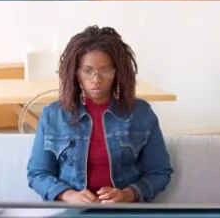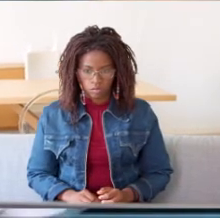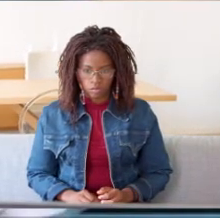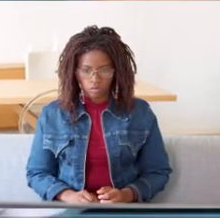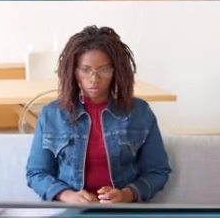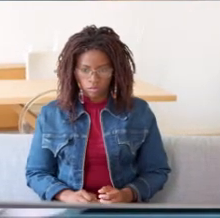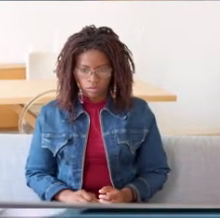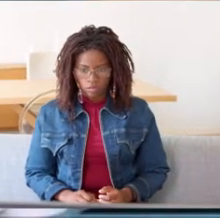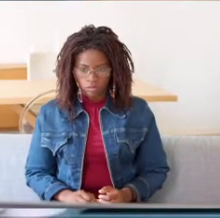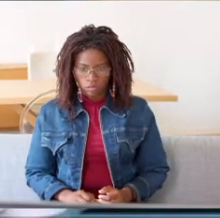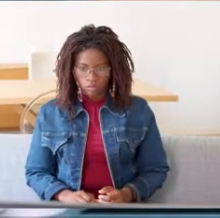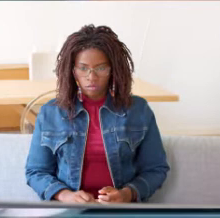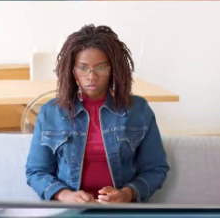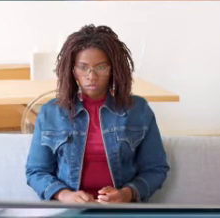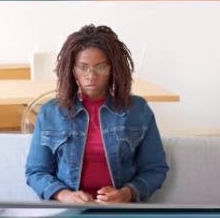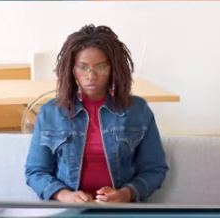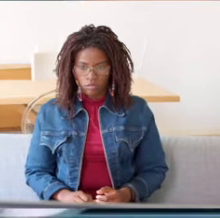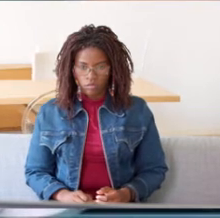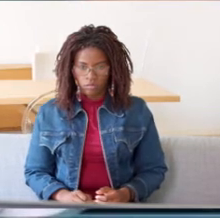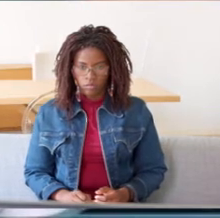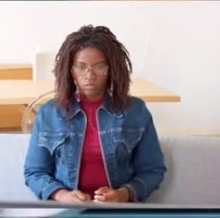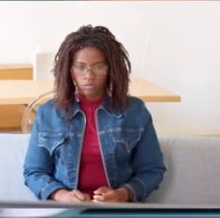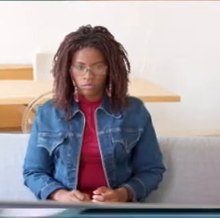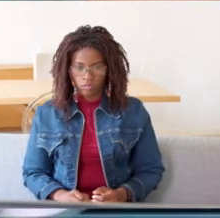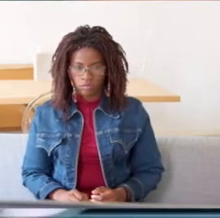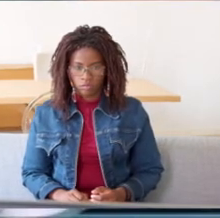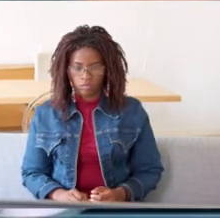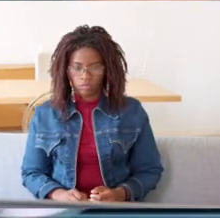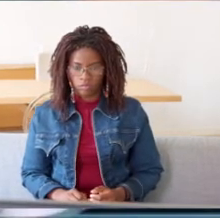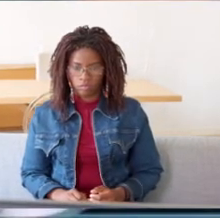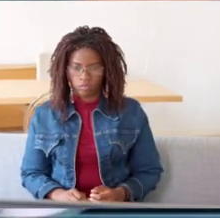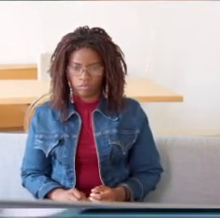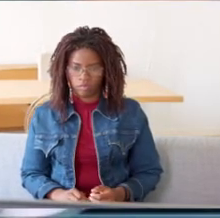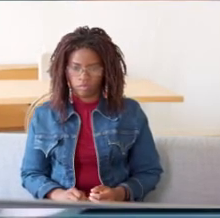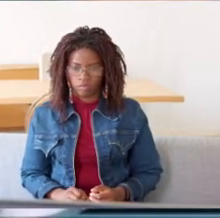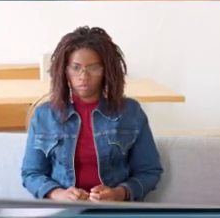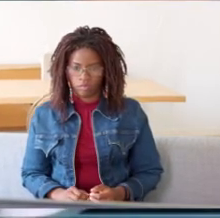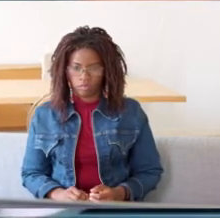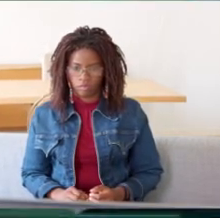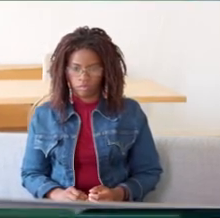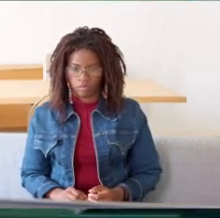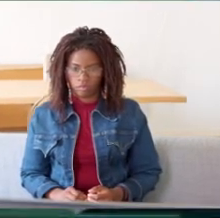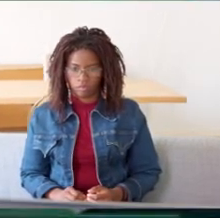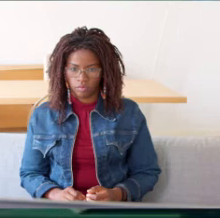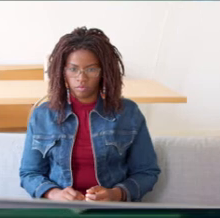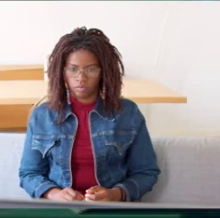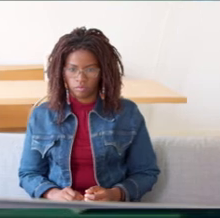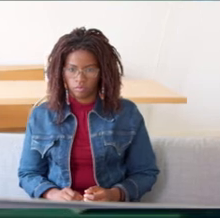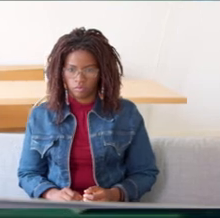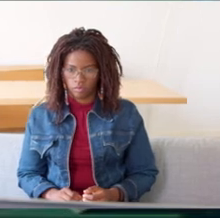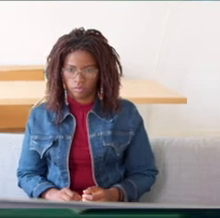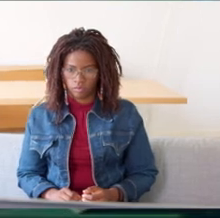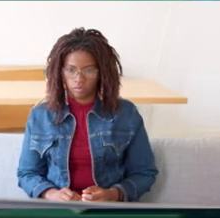para o vídeo pra tá vendo quase todos os anos nesses últimos cinco anos você me engano o sítio dela 10 taças e o United não ganhou nenhuma